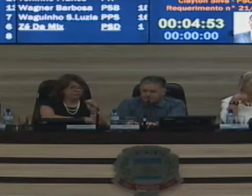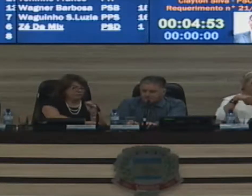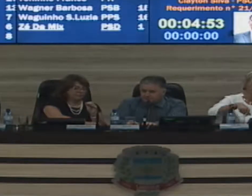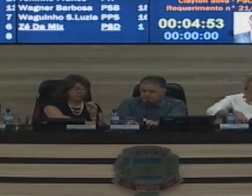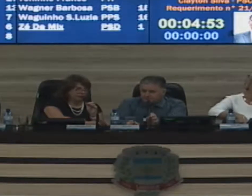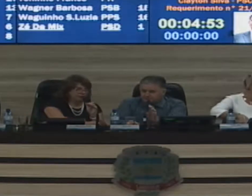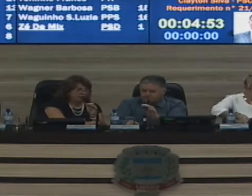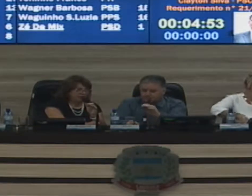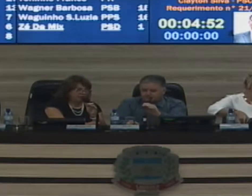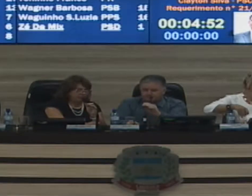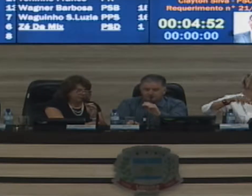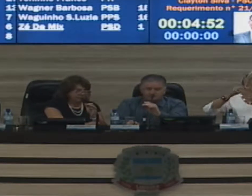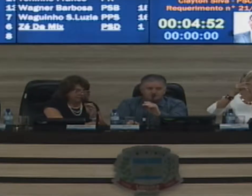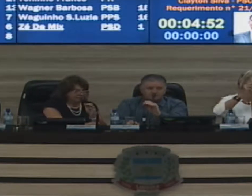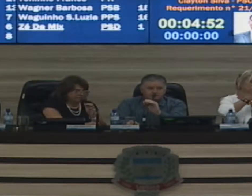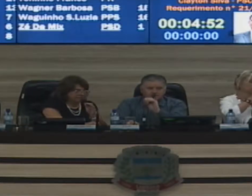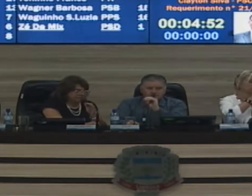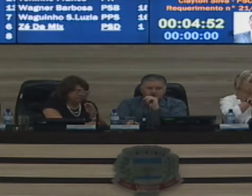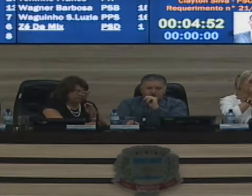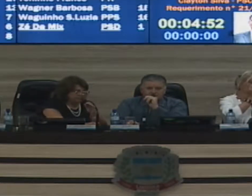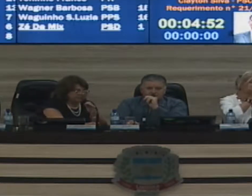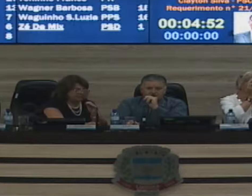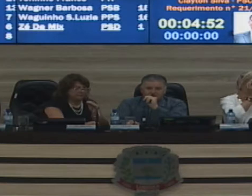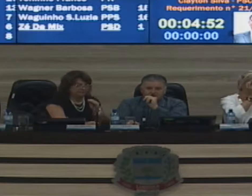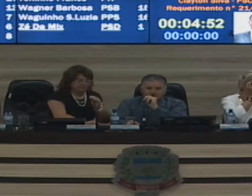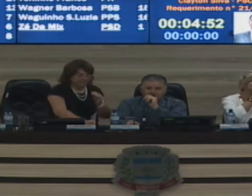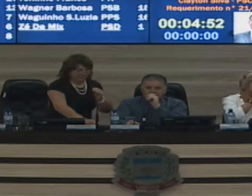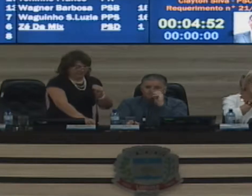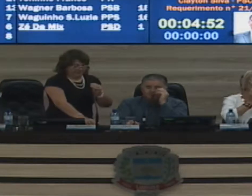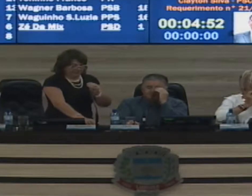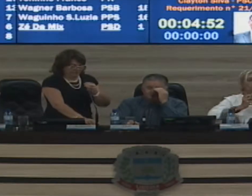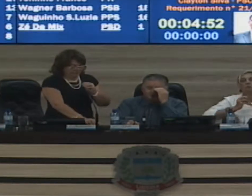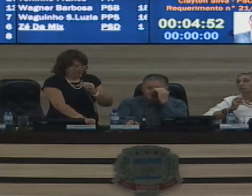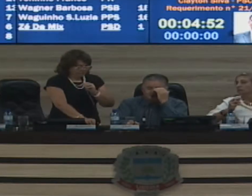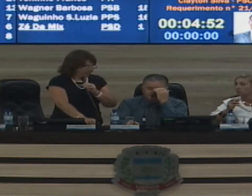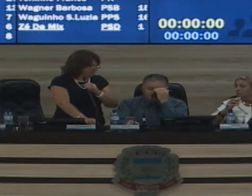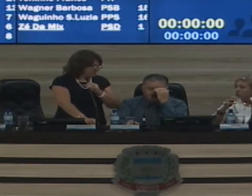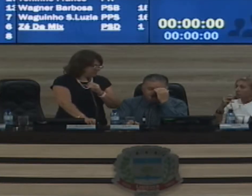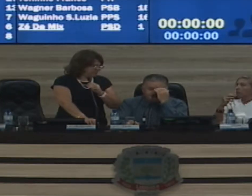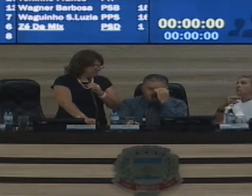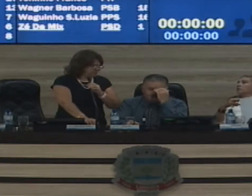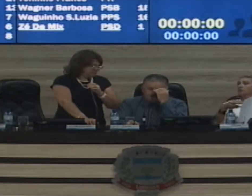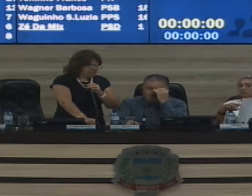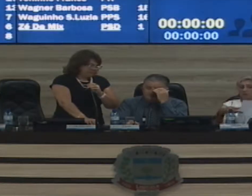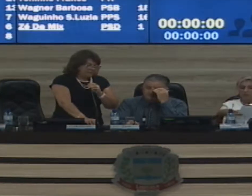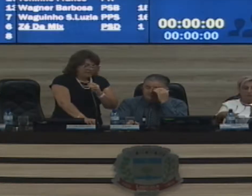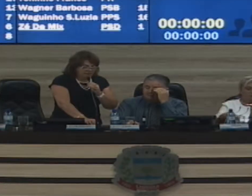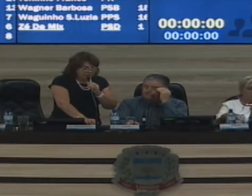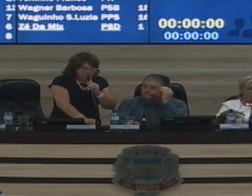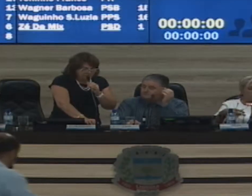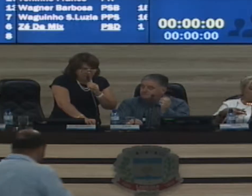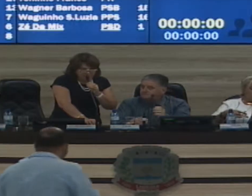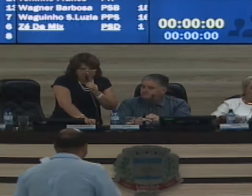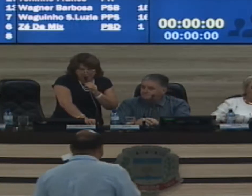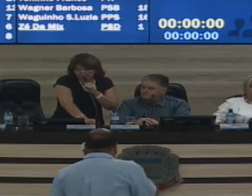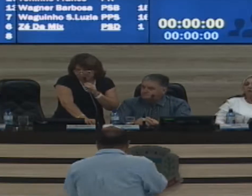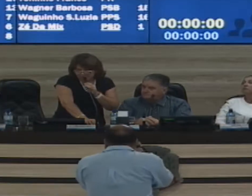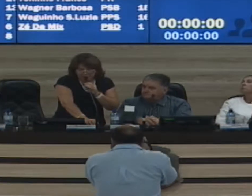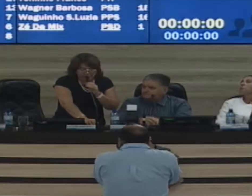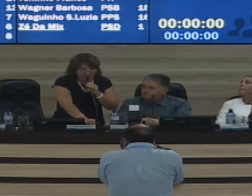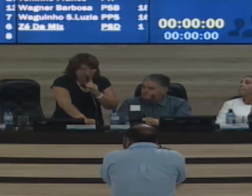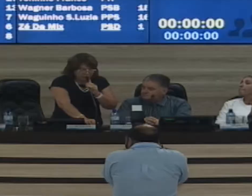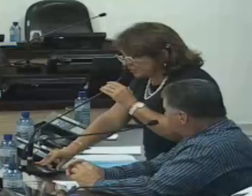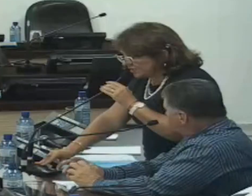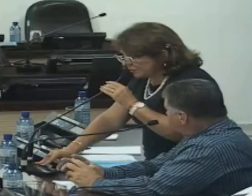discussão. Eu quero discutir, senhor presidente. Vamos lá, vereadora e vice-presidente Mayra Costa. Senhor presidente,